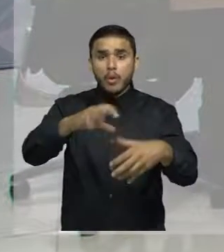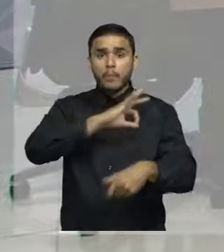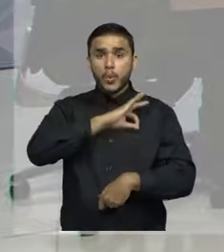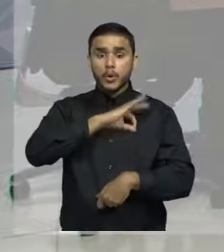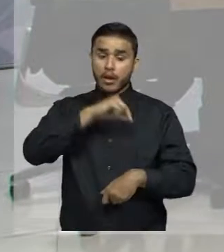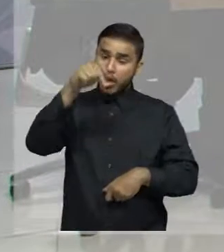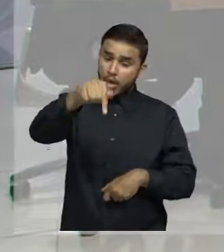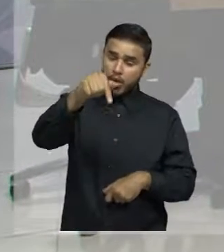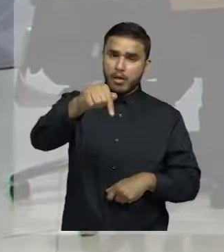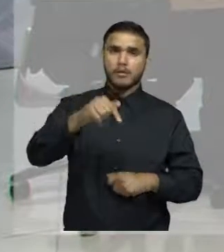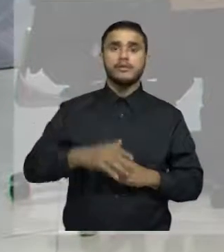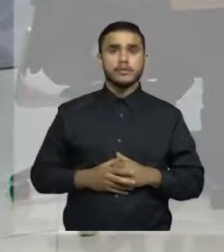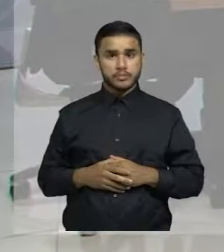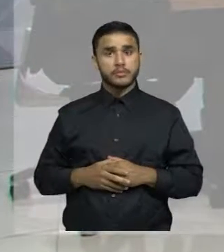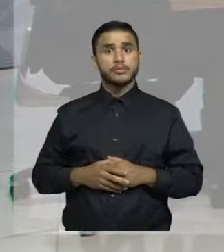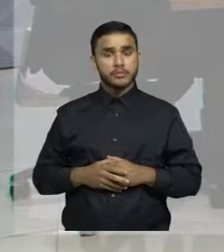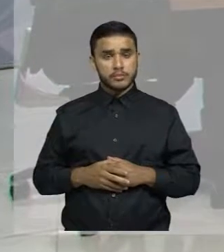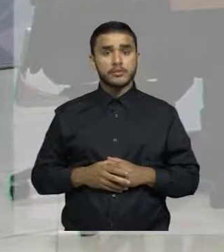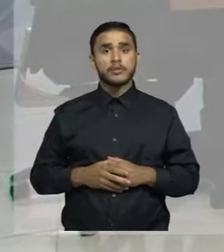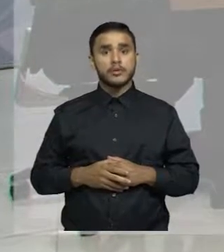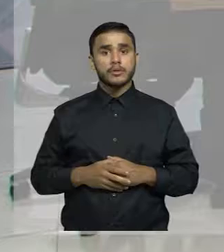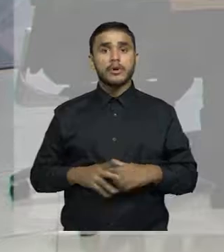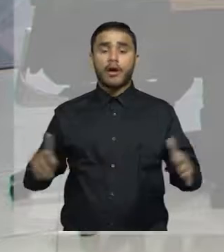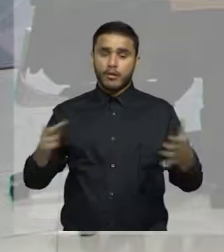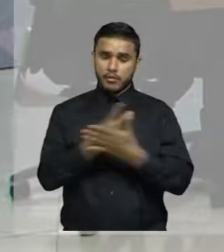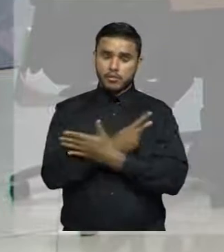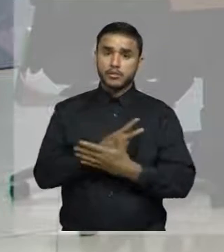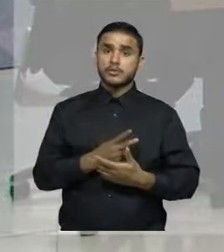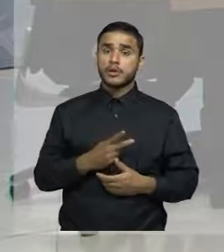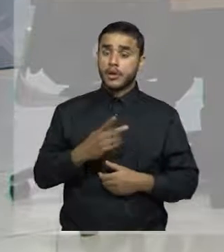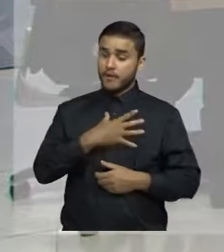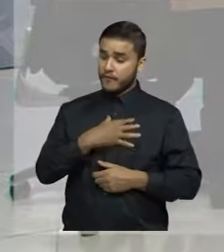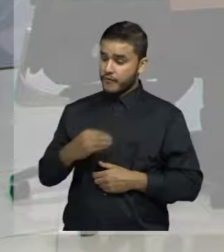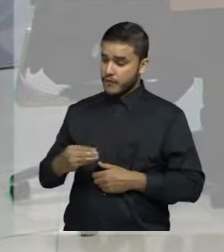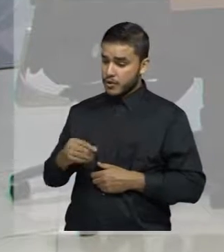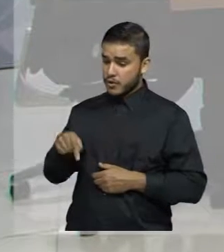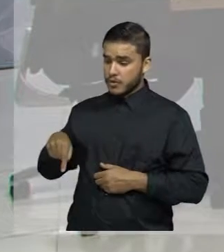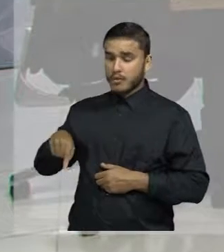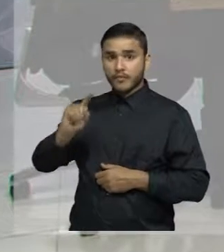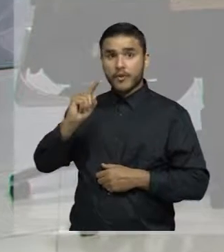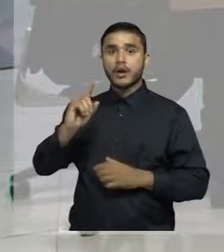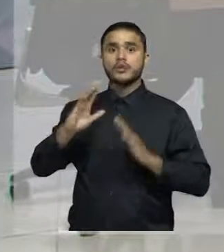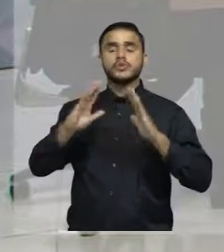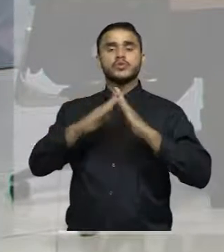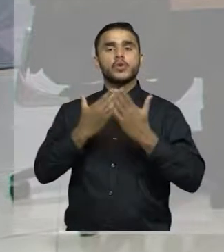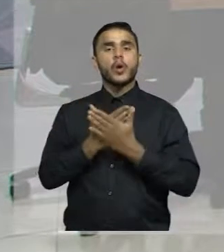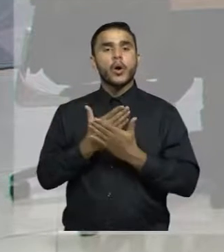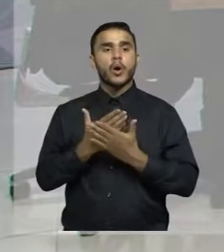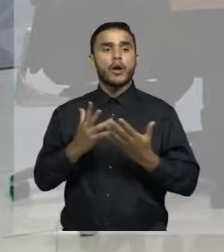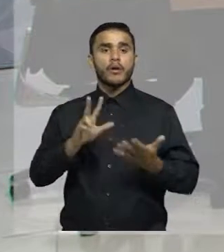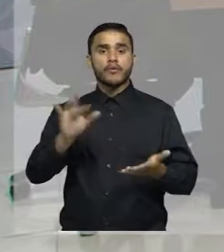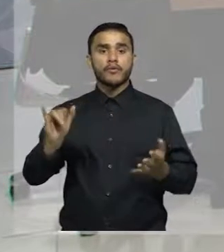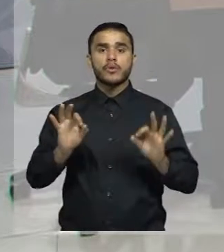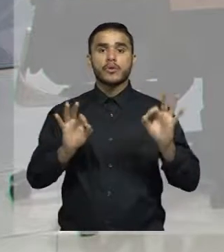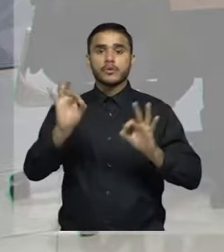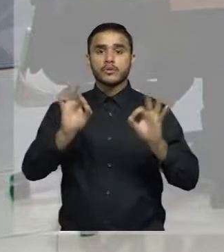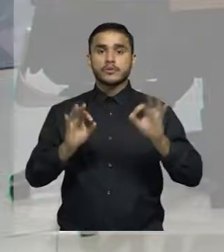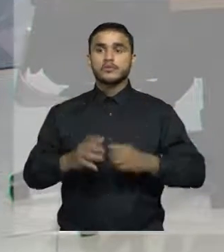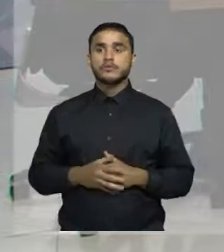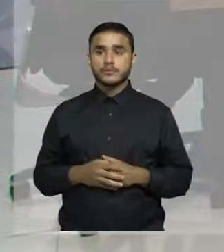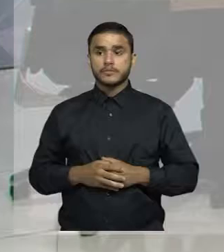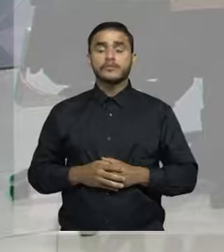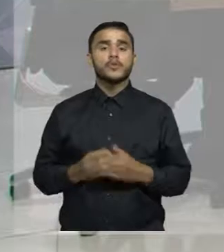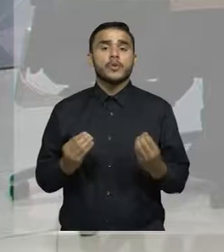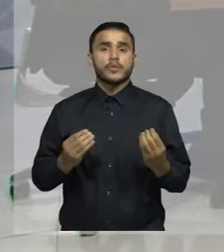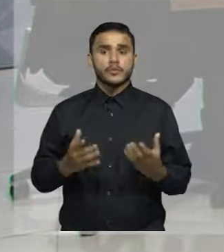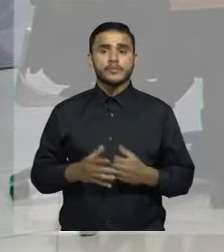esse está na ponta. É o filho dele que está ameaçado porque vai para a escola todo dia. E o criminoso sabe quem é o filho dele, onde é que ele mora,